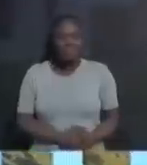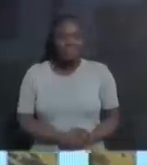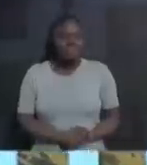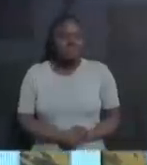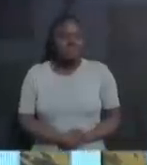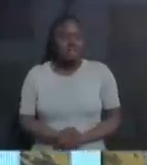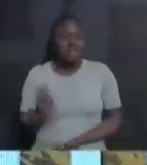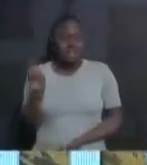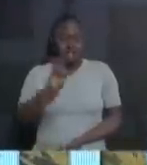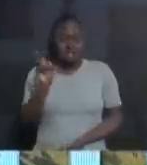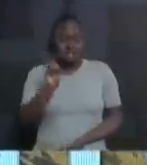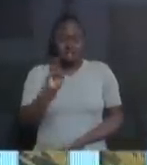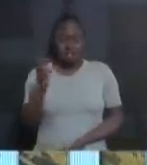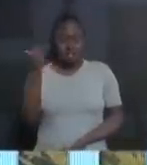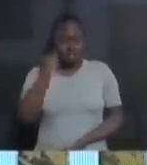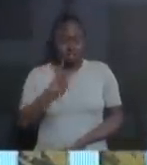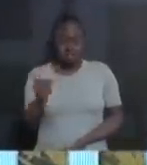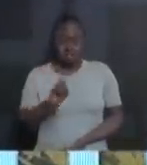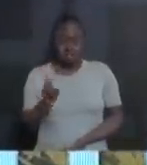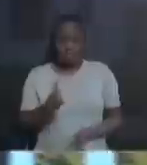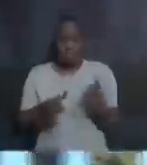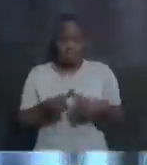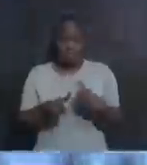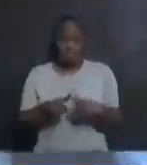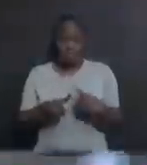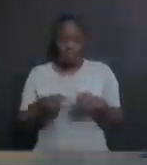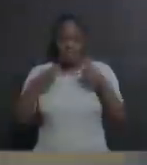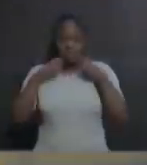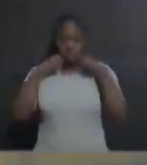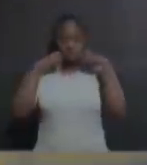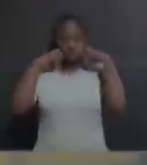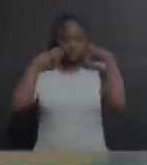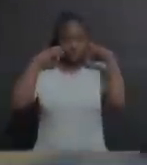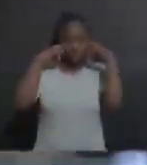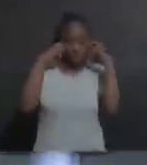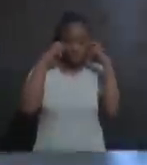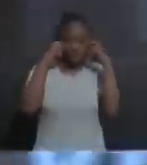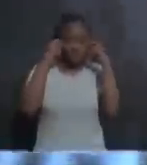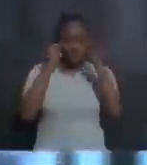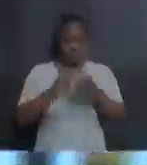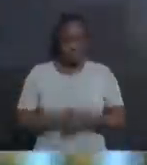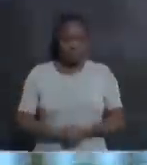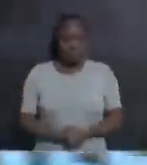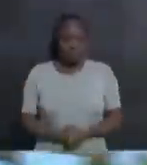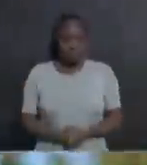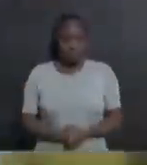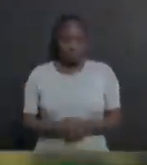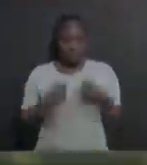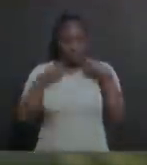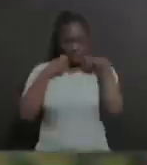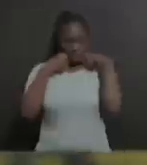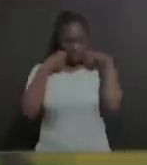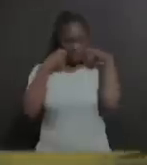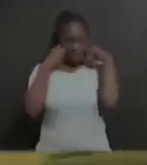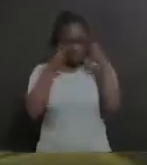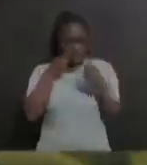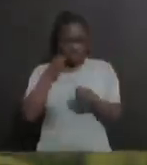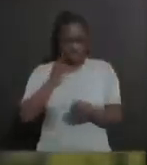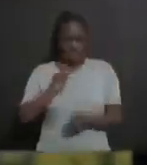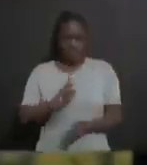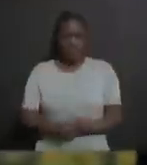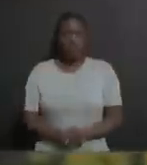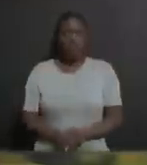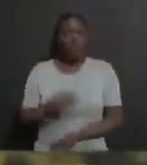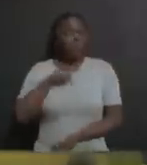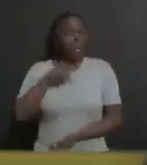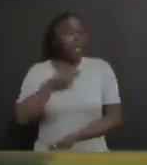Quinta coisa que a gente não profetiza por timidez. Vergonha. Ai, vergonha de falar. Tem um amigo meu,